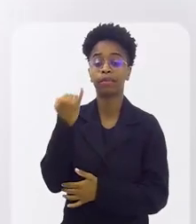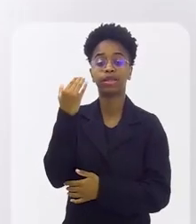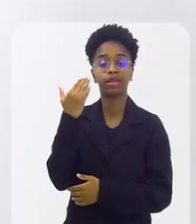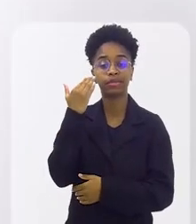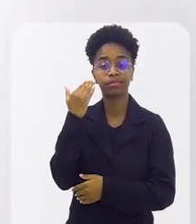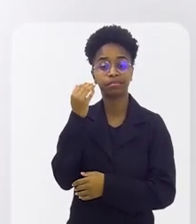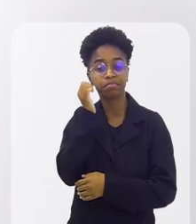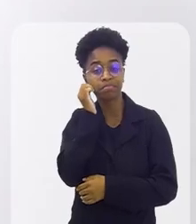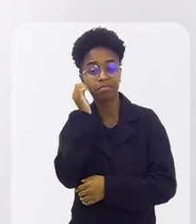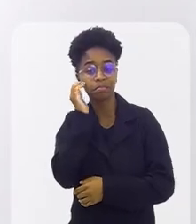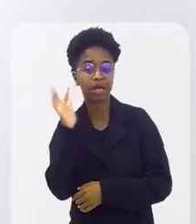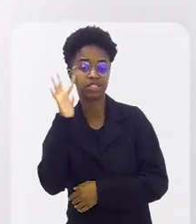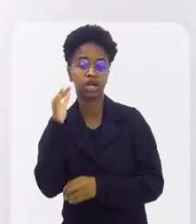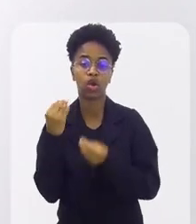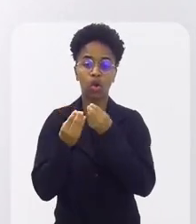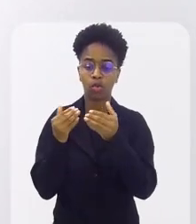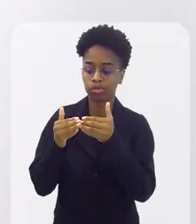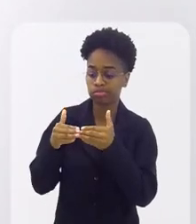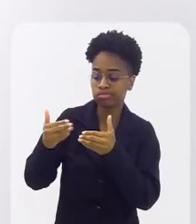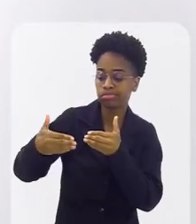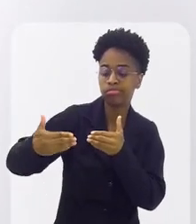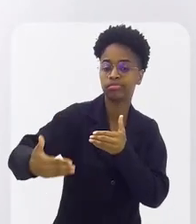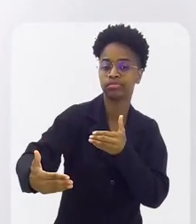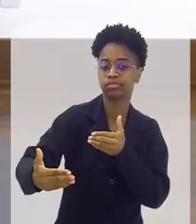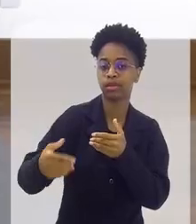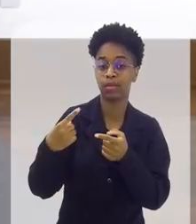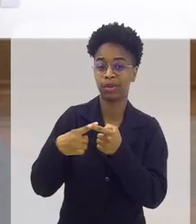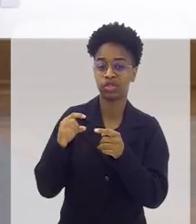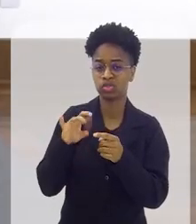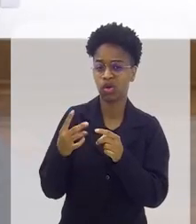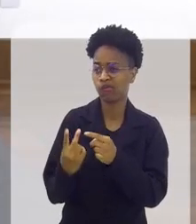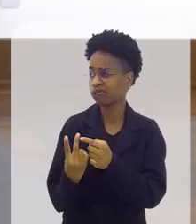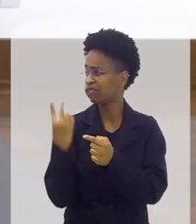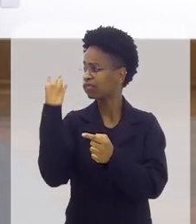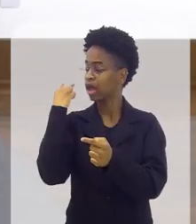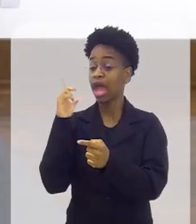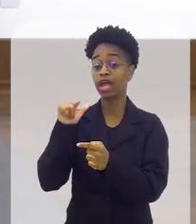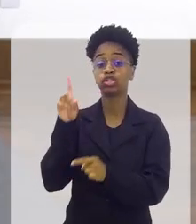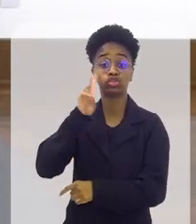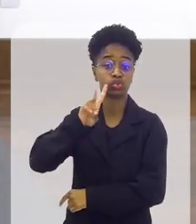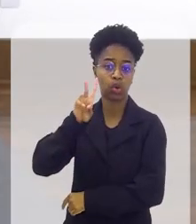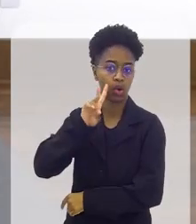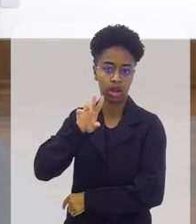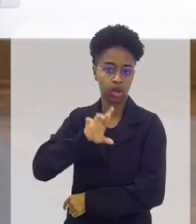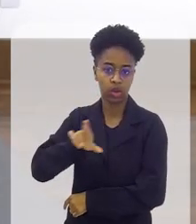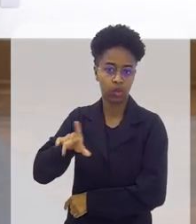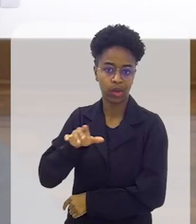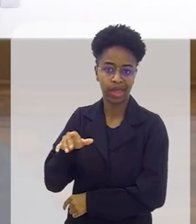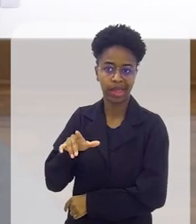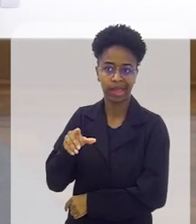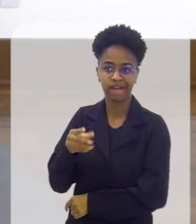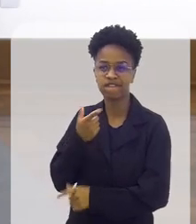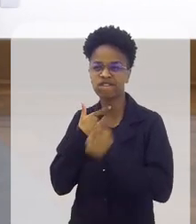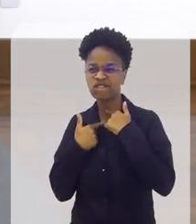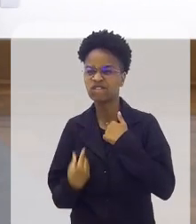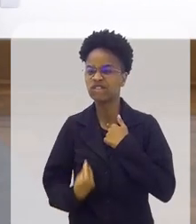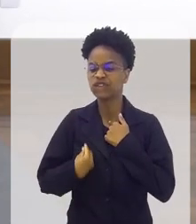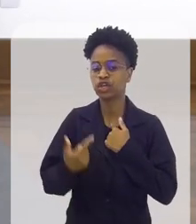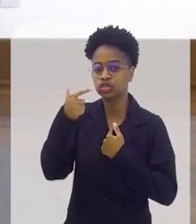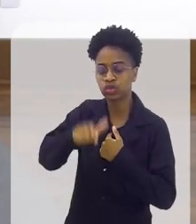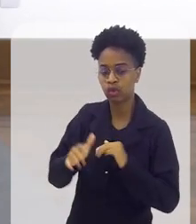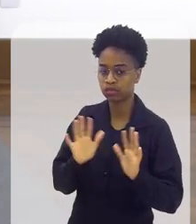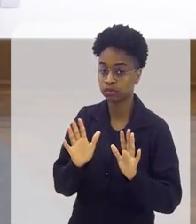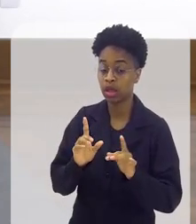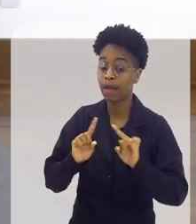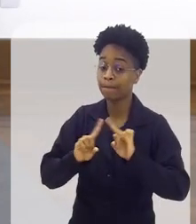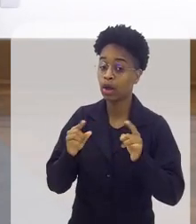Certo. Daqui para frente, como sempre foi, né? Sempre para frente, a gente só olha para trás como história, nunca pode reviver